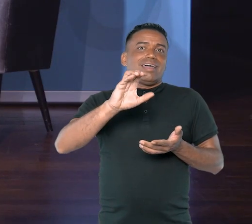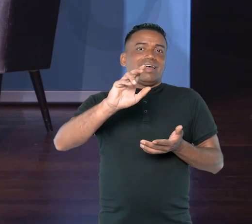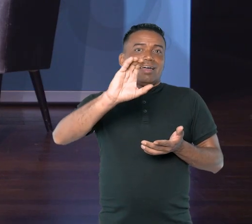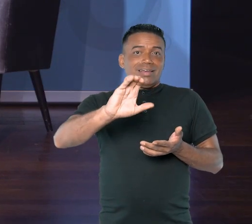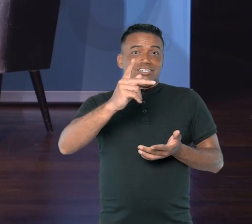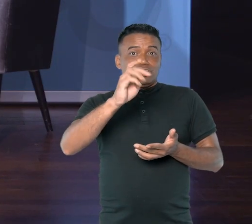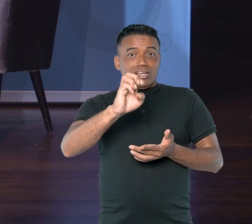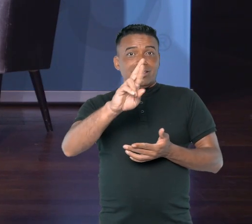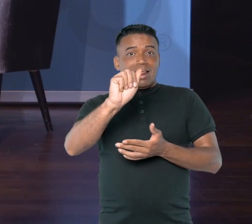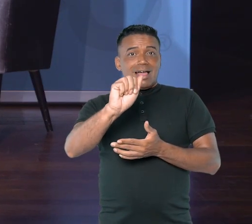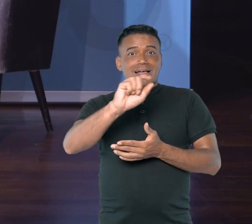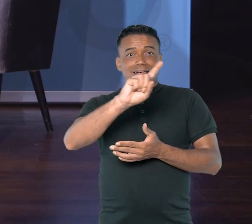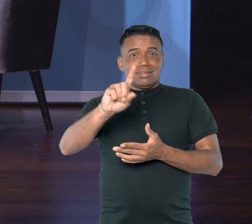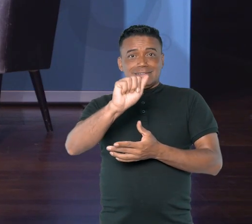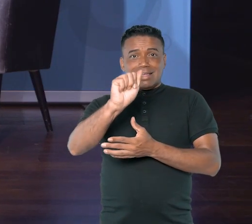uma história para não morrer.